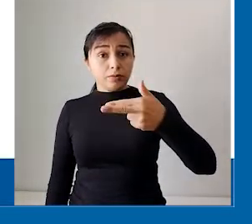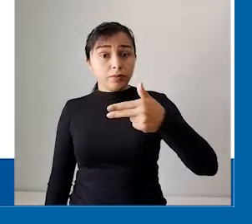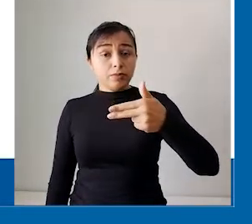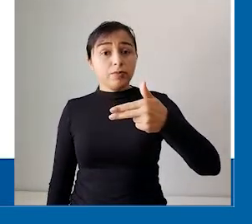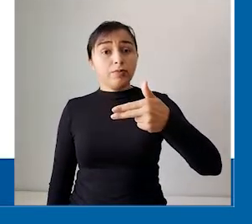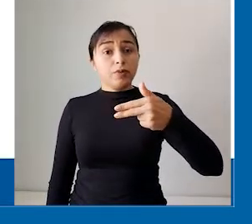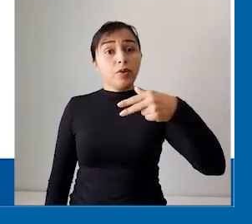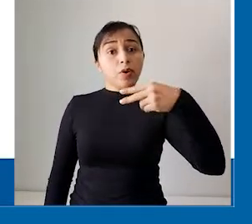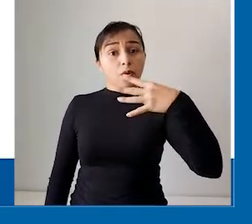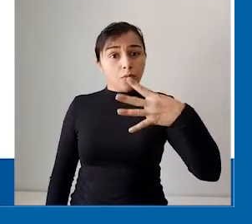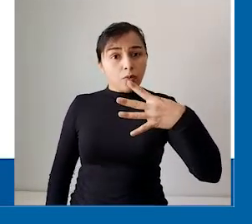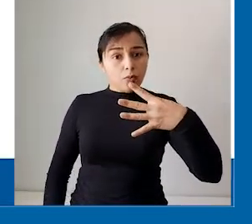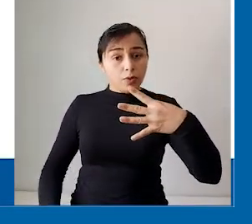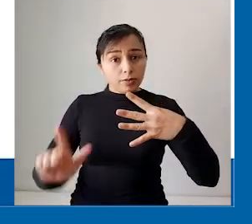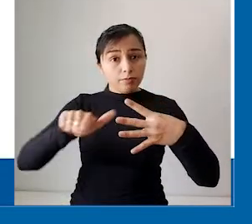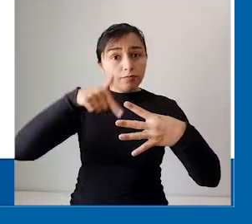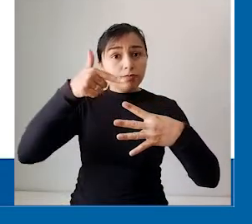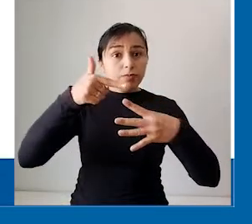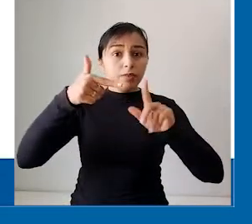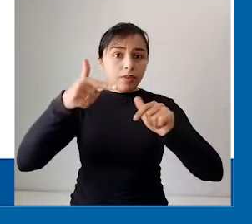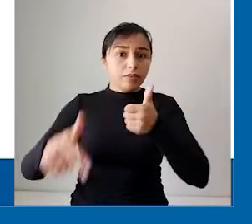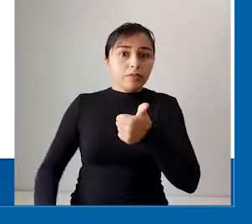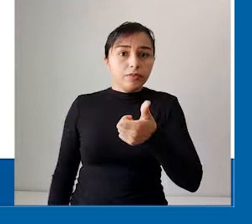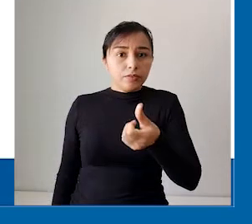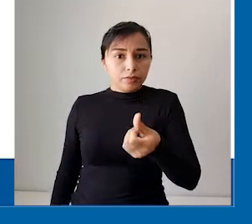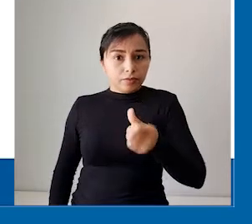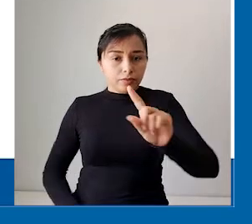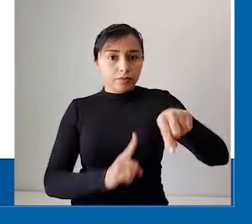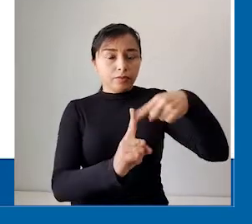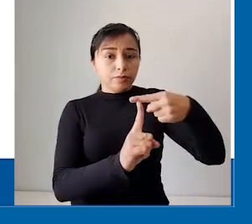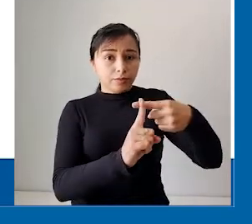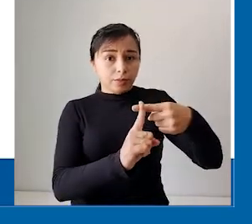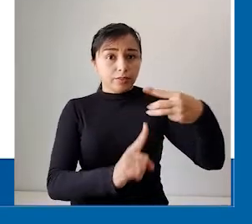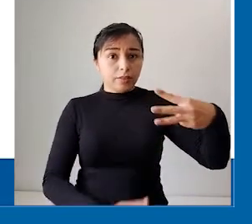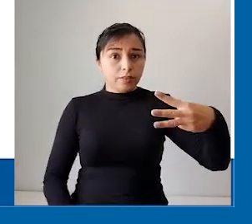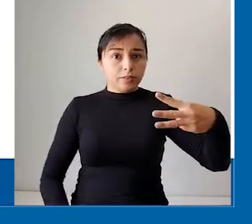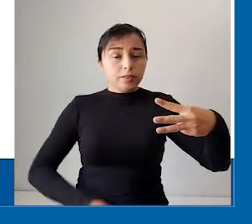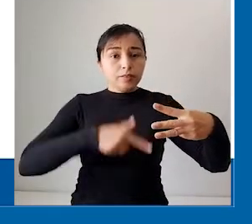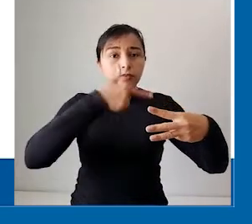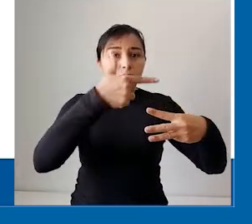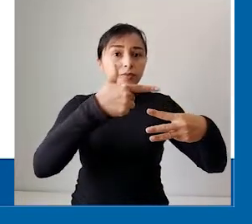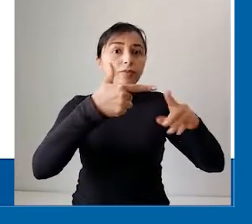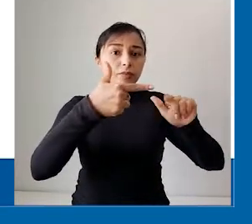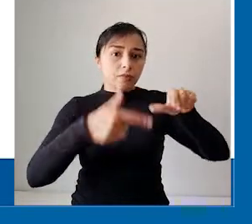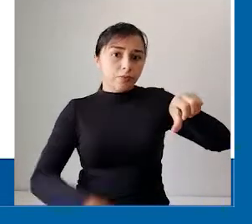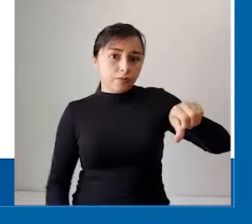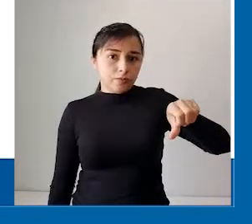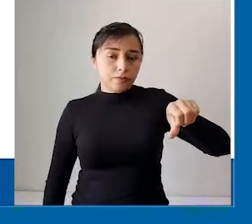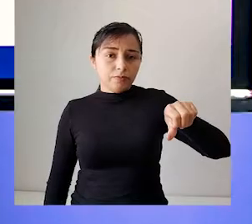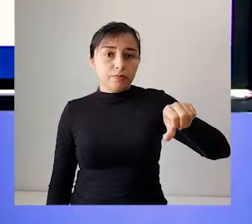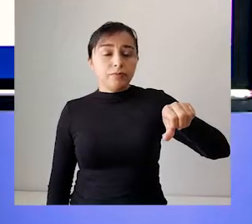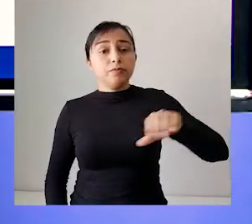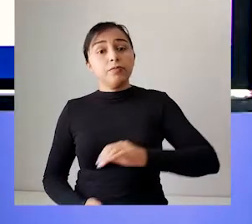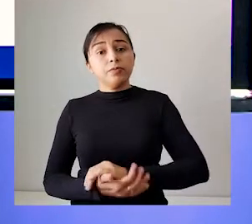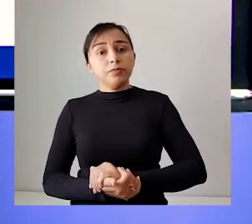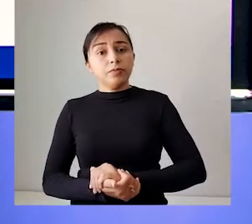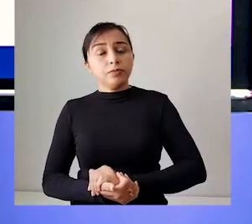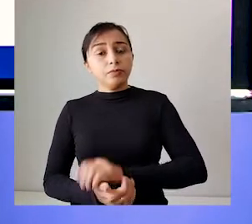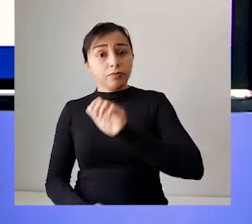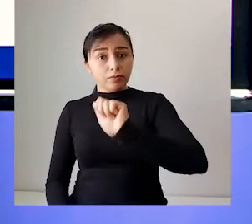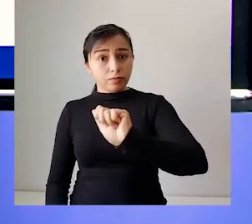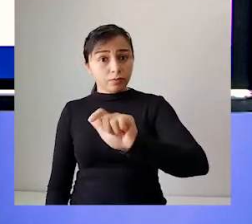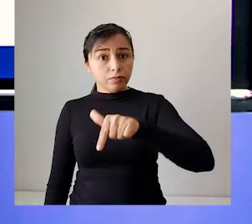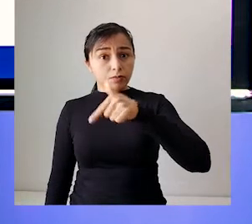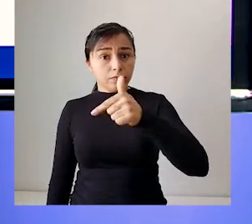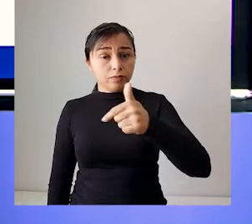4 elevado ao quadrado, mais 9, que é o resultado de 3 elevado ao quadrado. Continuando, A